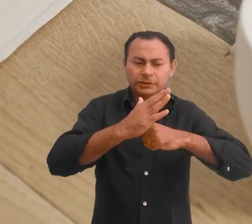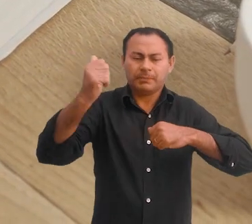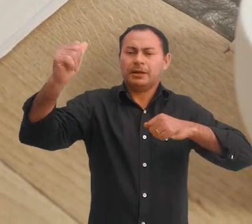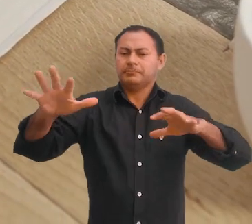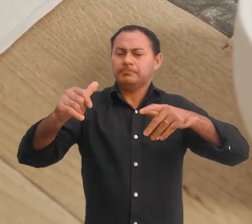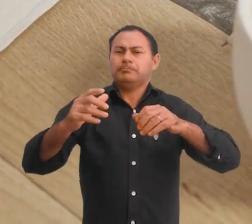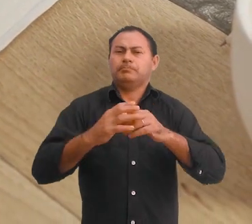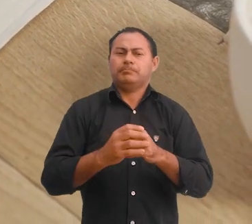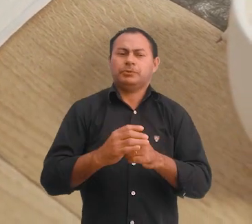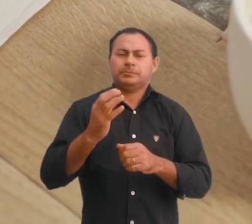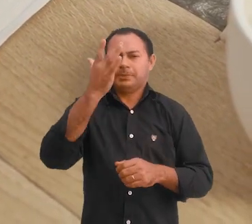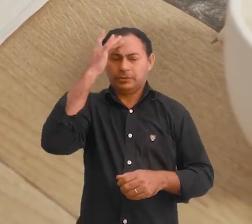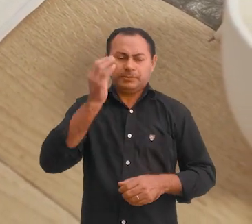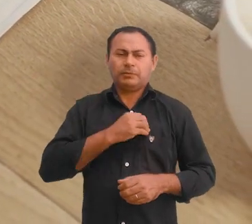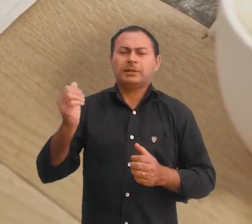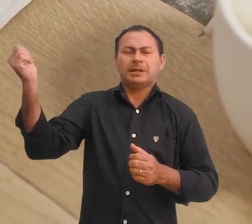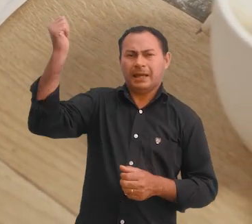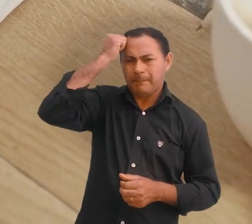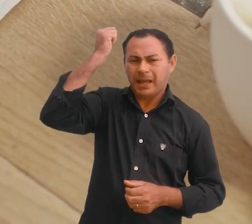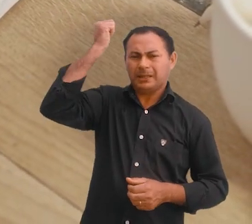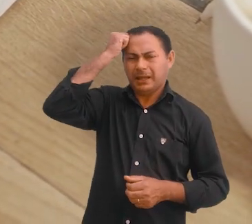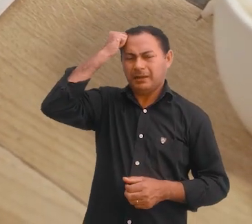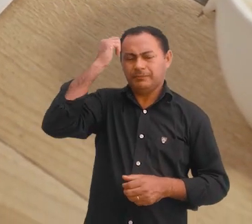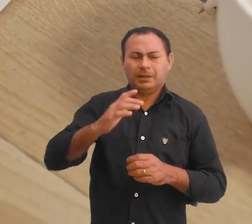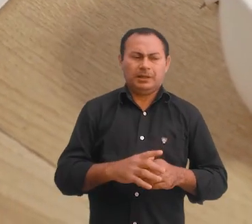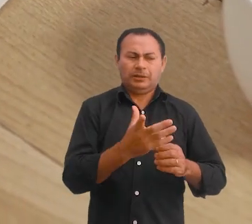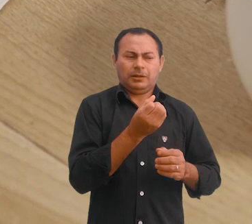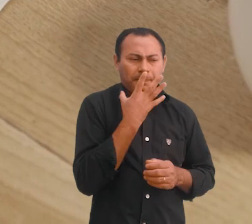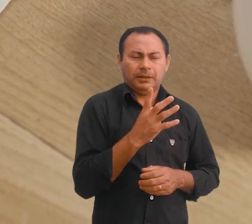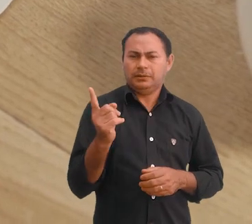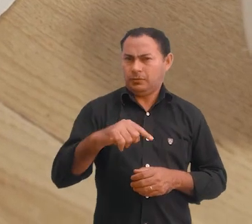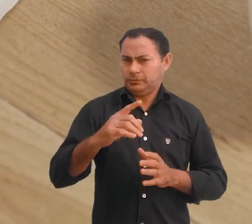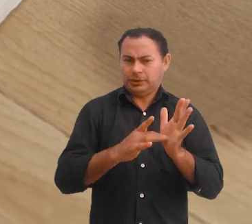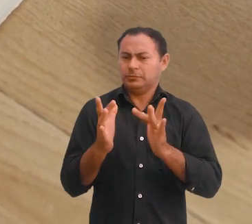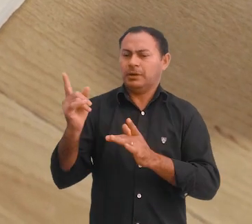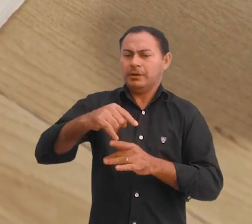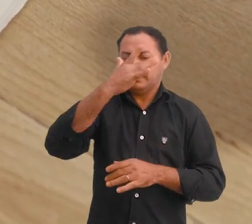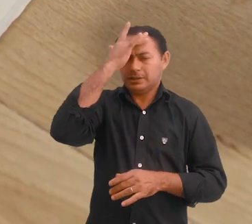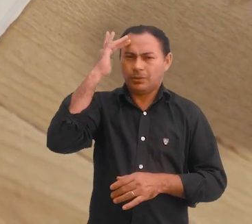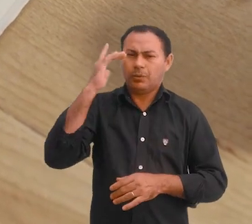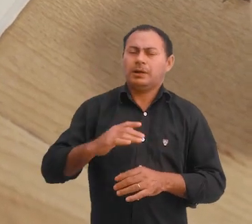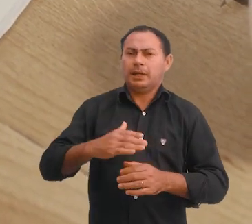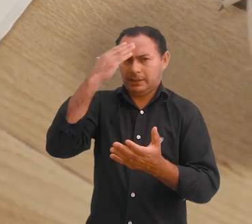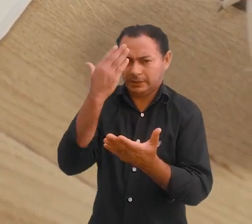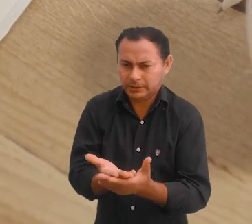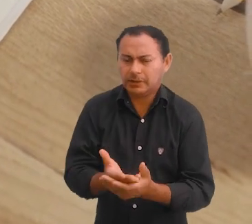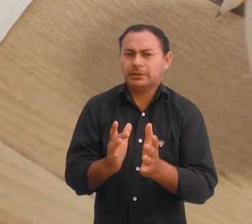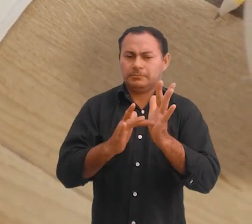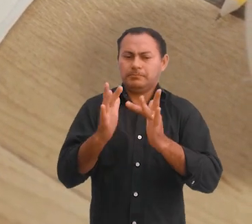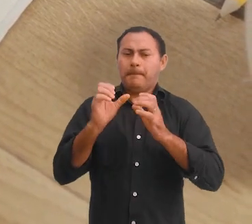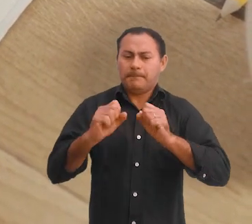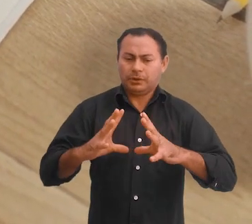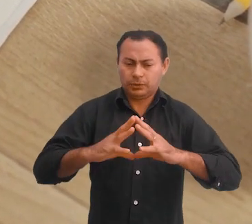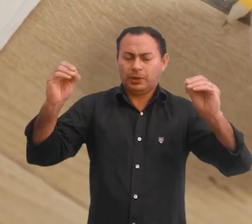para chamar os pecadores ao arrependimento. Ele não veio para os que estavam bem, ele veio para os feridos e para aqueles que acreditam